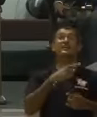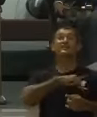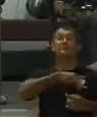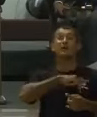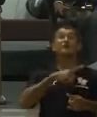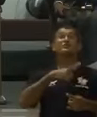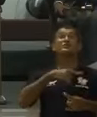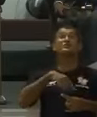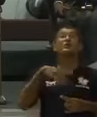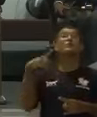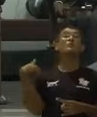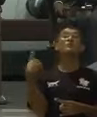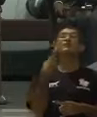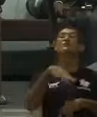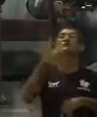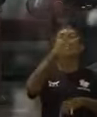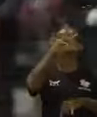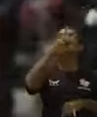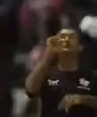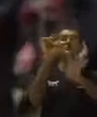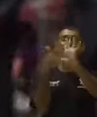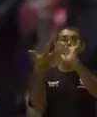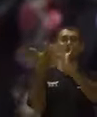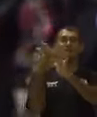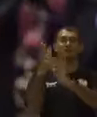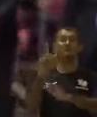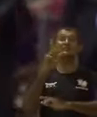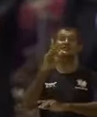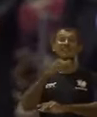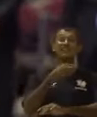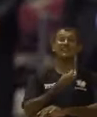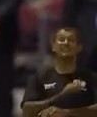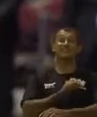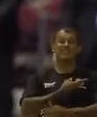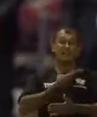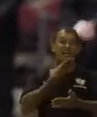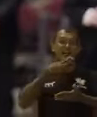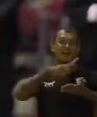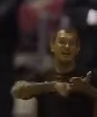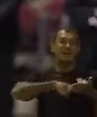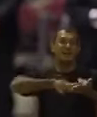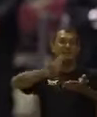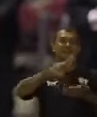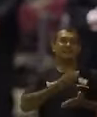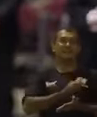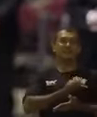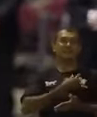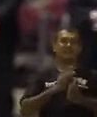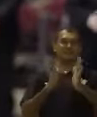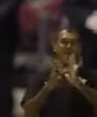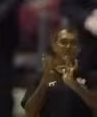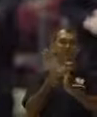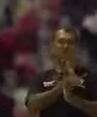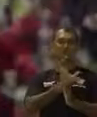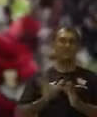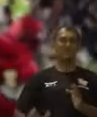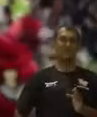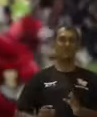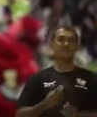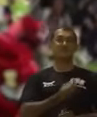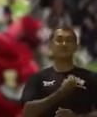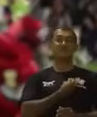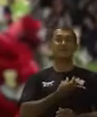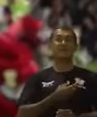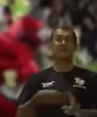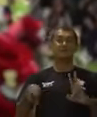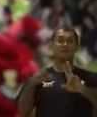de Jesus. Ele está preso porque ele era a carta viva de Jesus Cristo. Ele está preso porque ele se